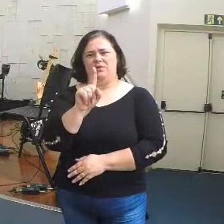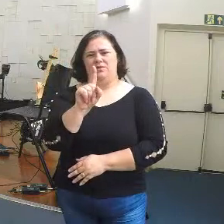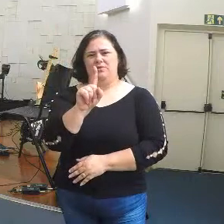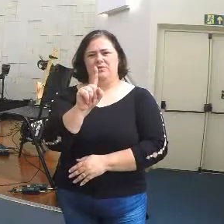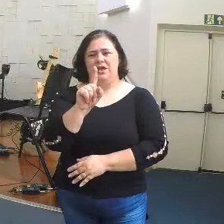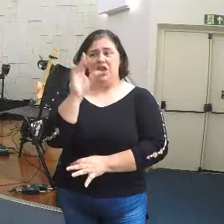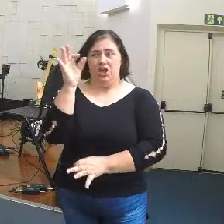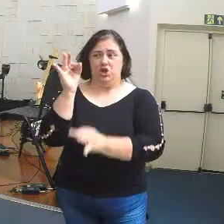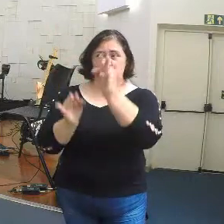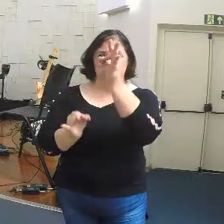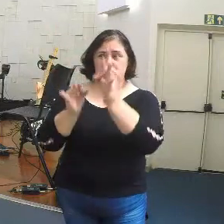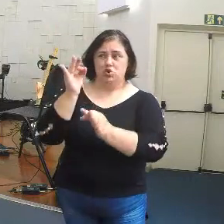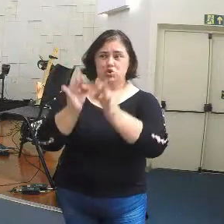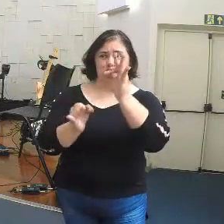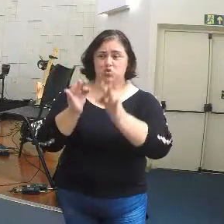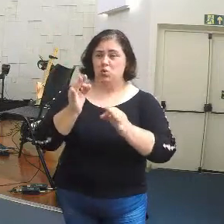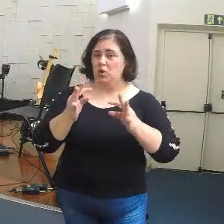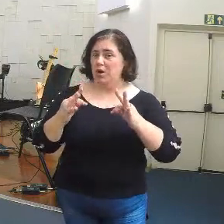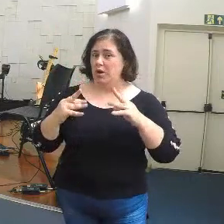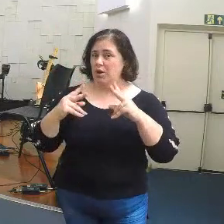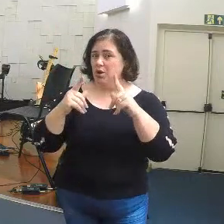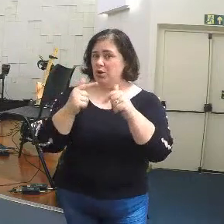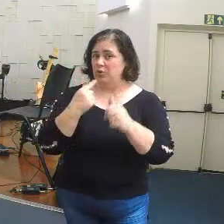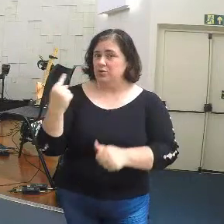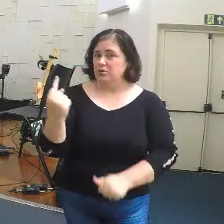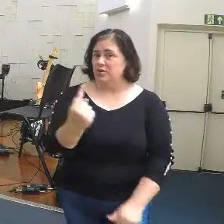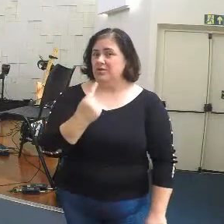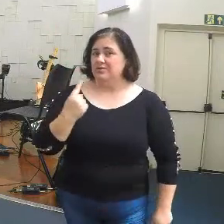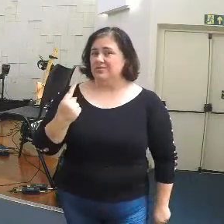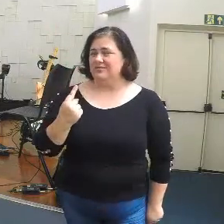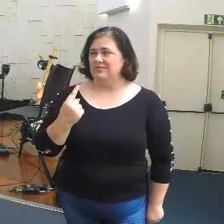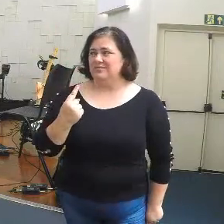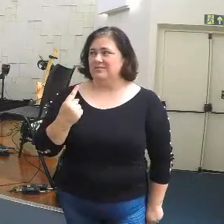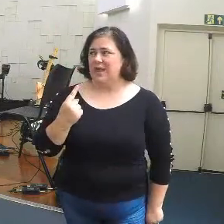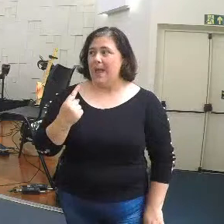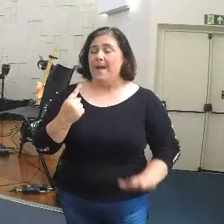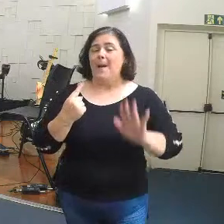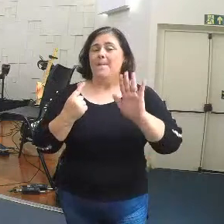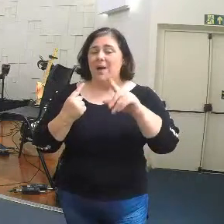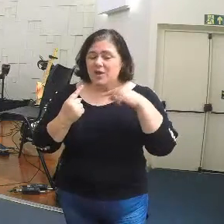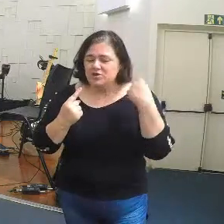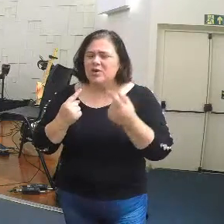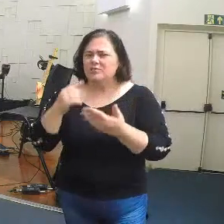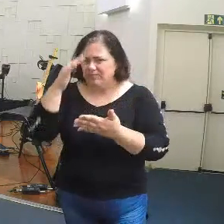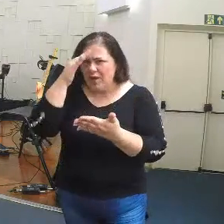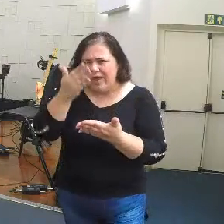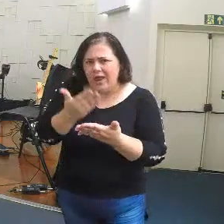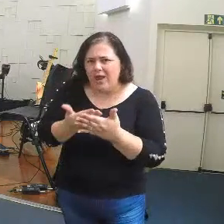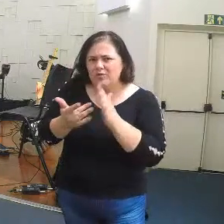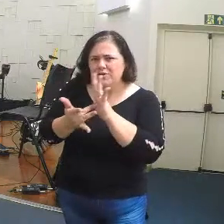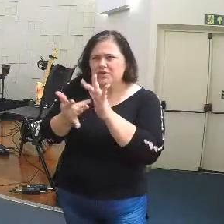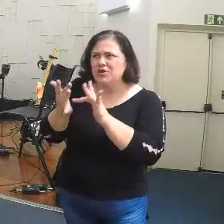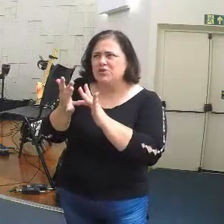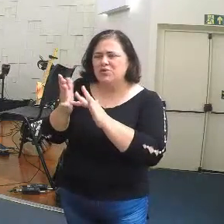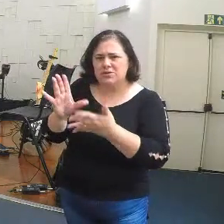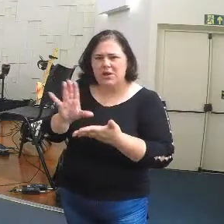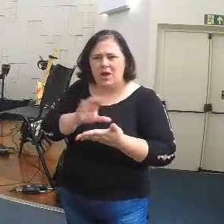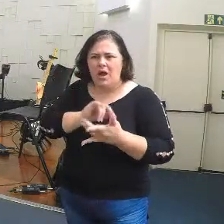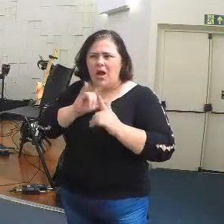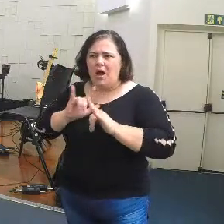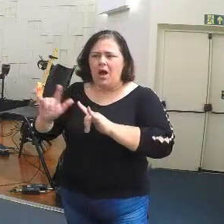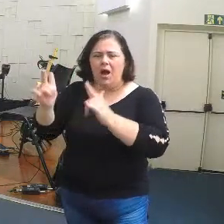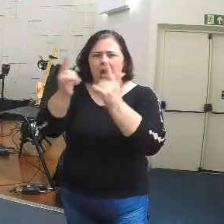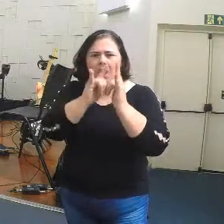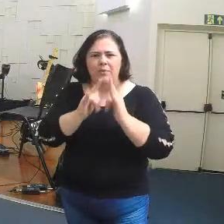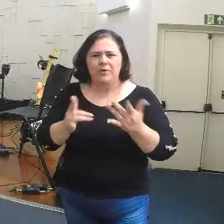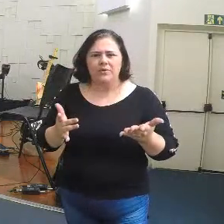ele é simplesmente superado, porque você sabe que Deus lhe ama. Então, você não teme diante de Deus. Eu não estou